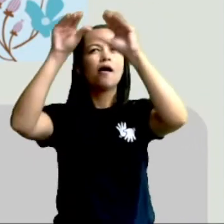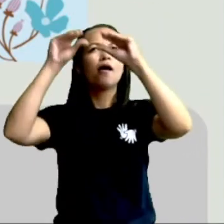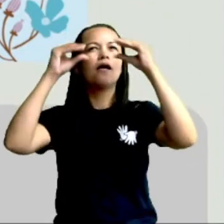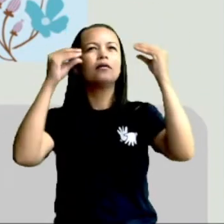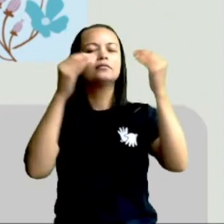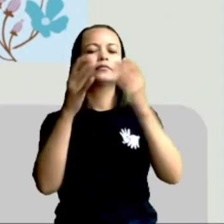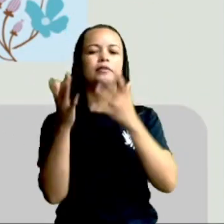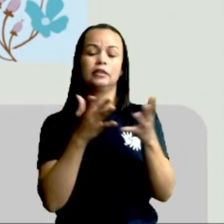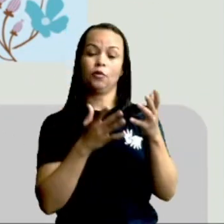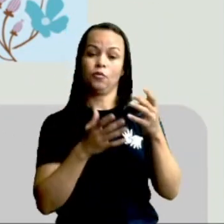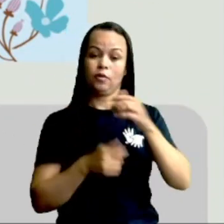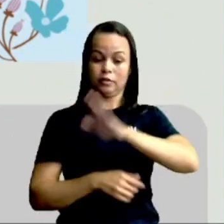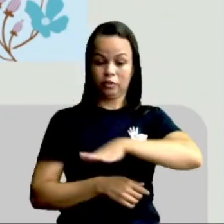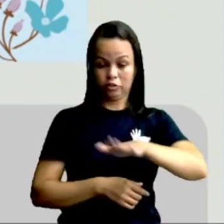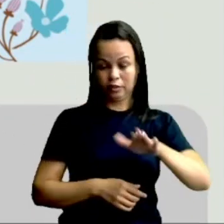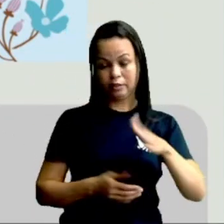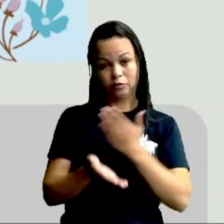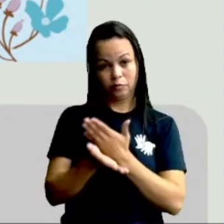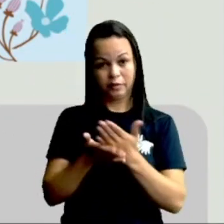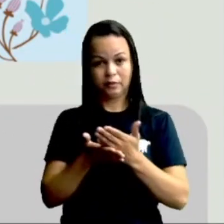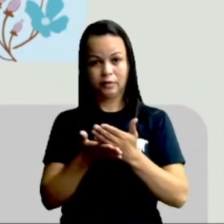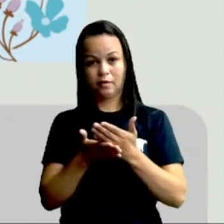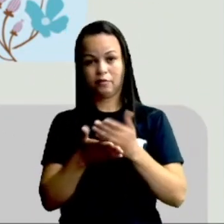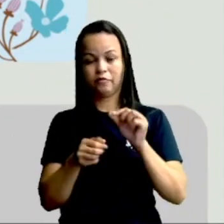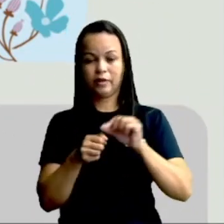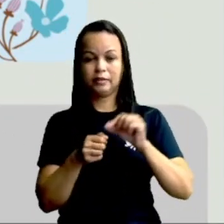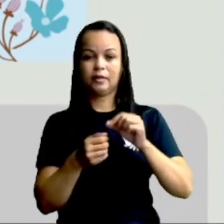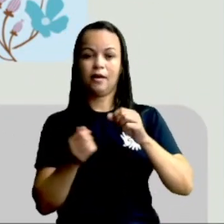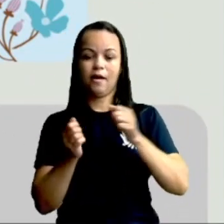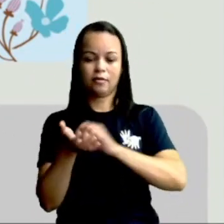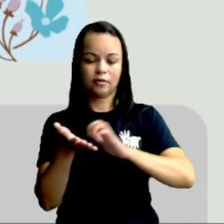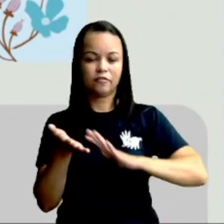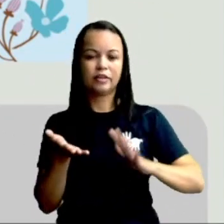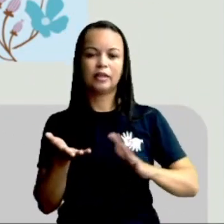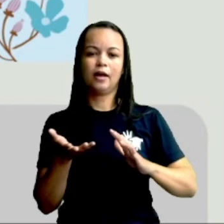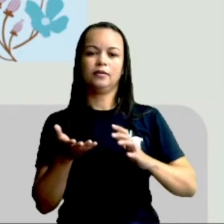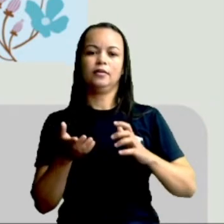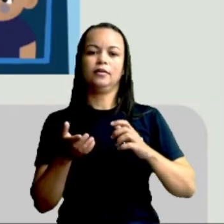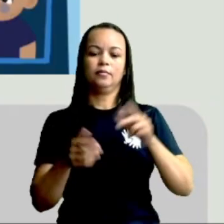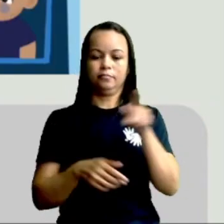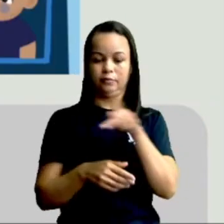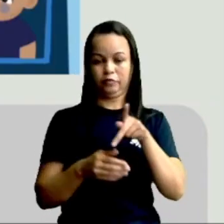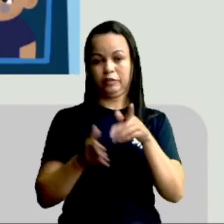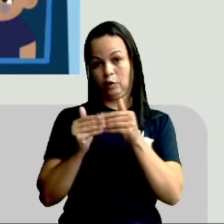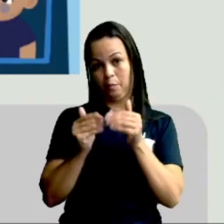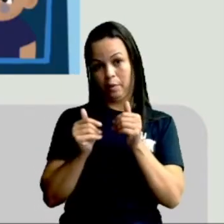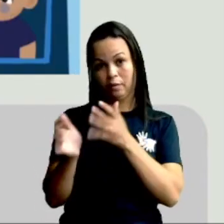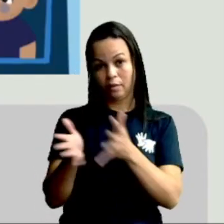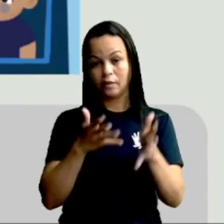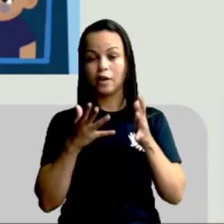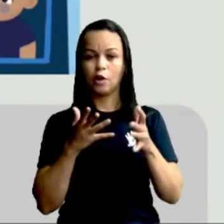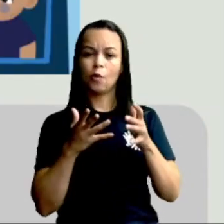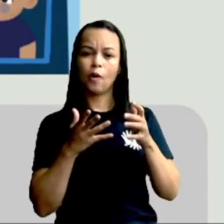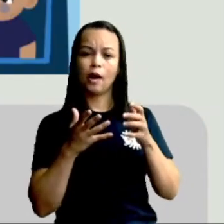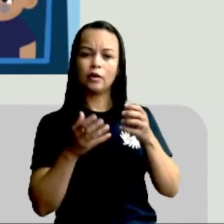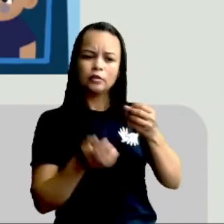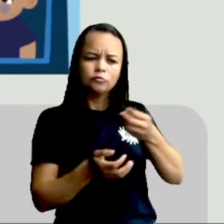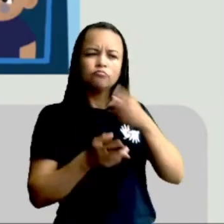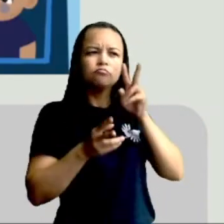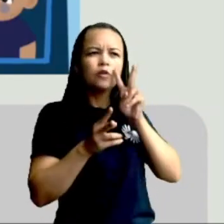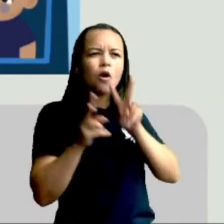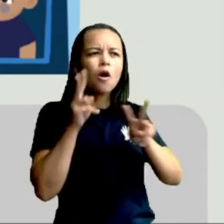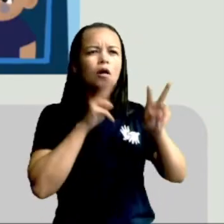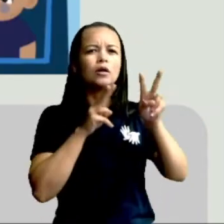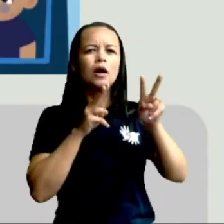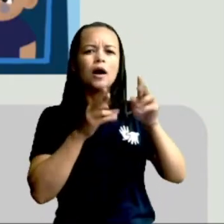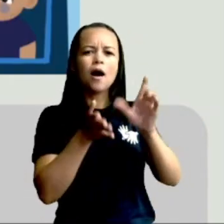quando as crianças começaram a fazer a atividade que a professora pediu, começaram a descobrir coisas novas que elas não prestavam atenção